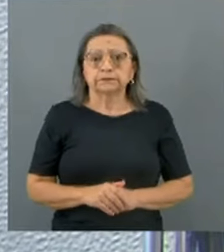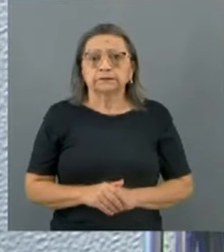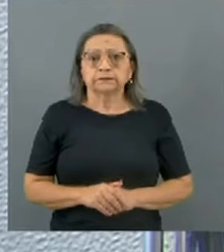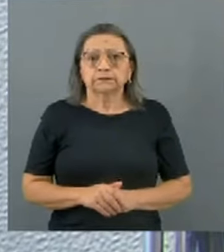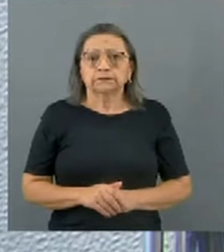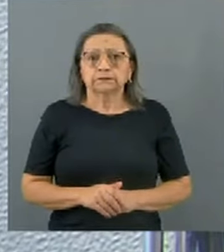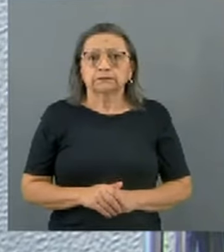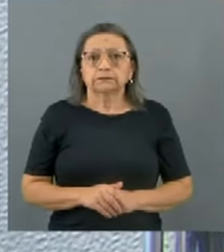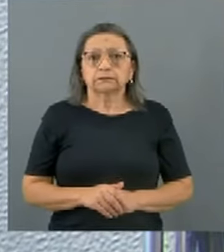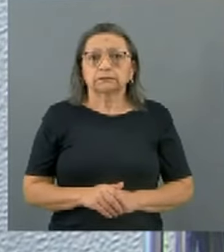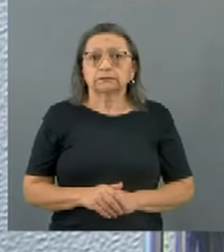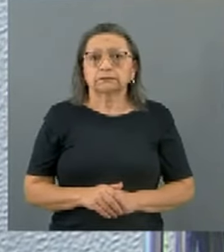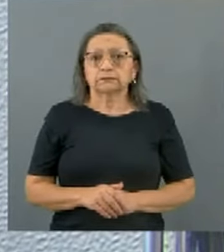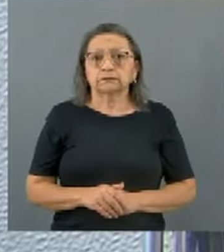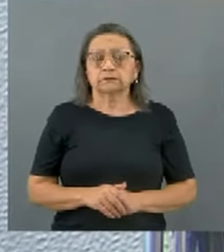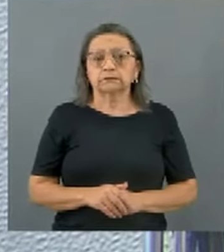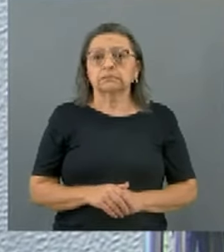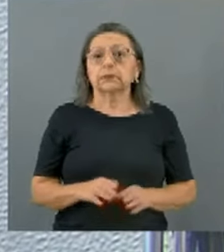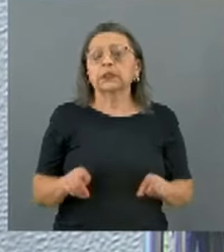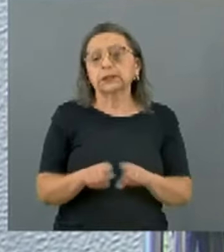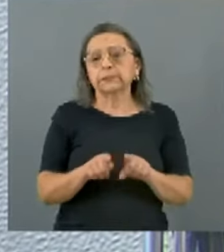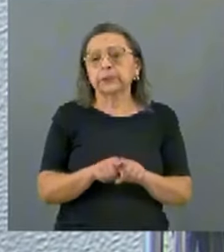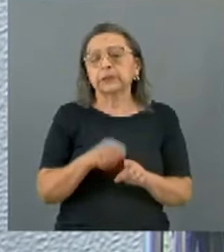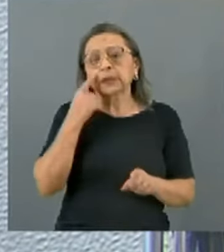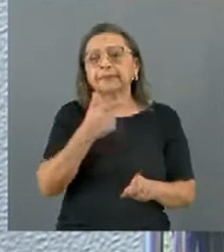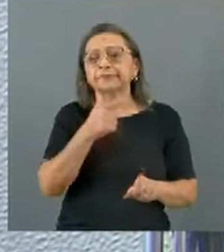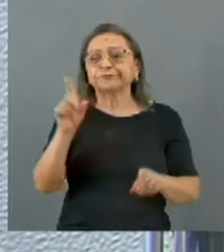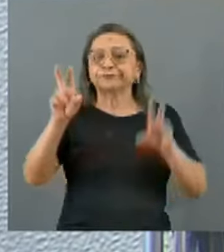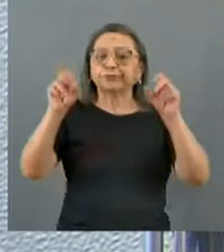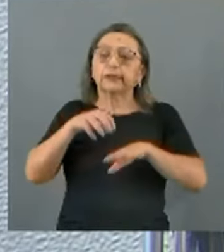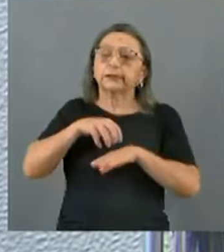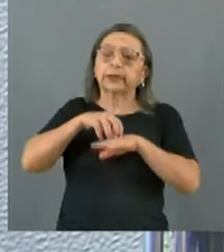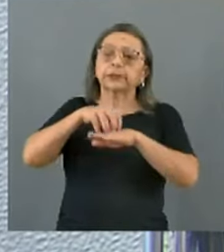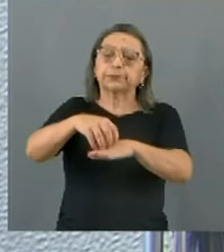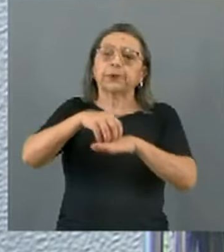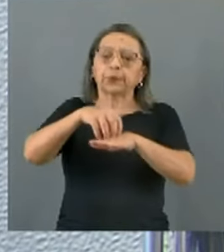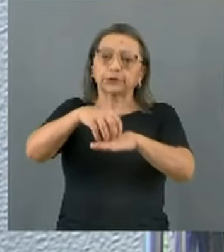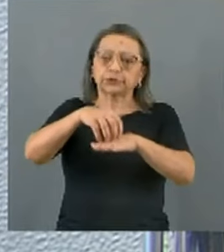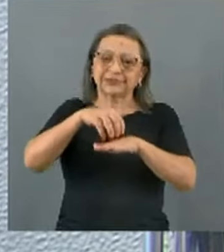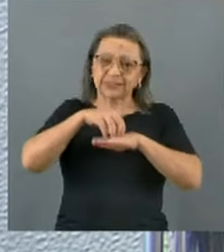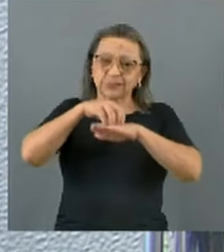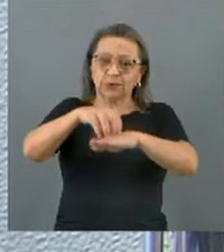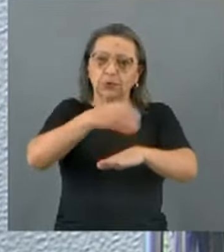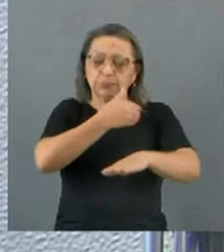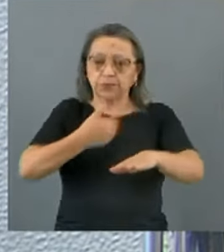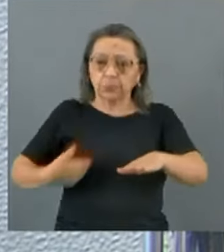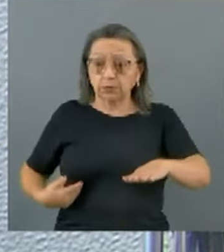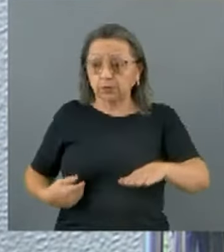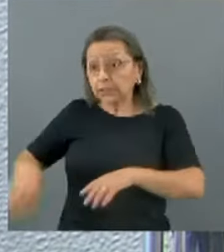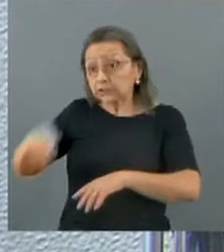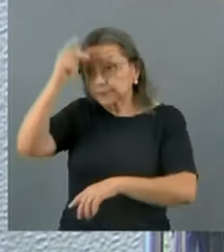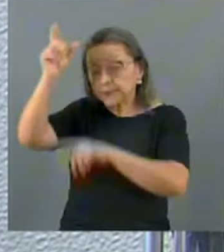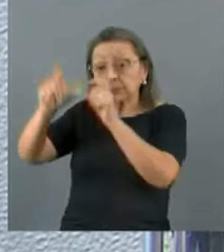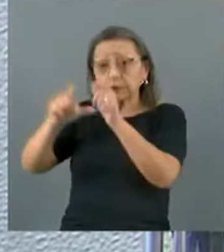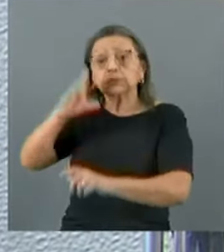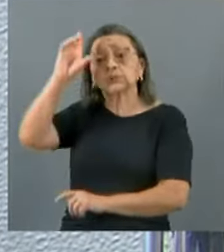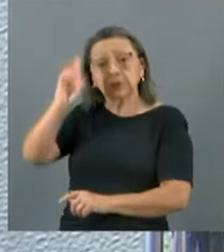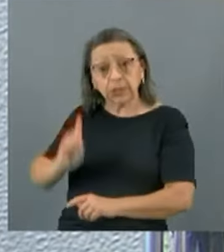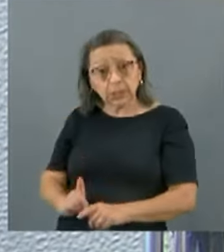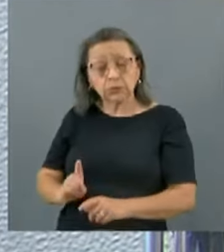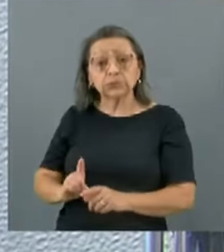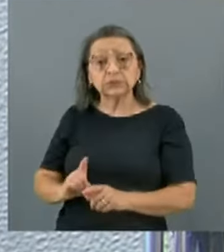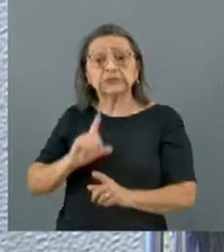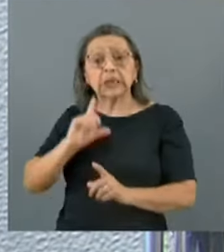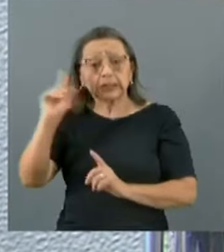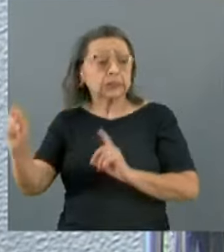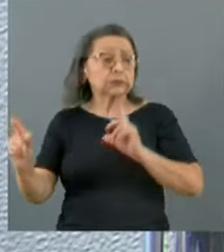Quando nós vamos falar um pouco mais sobre a questão do transporte público, o direito de ir e vir. Muitas pessoas gostariam de estar